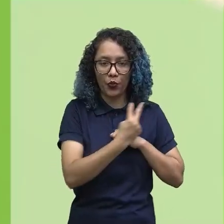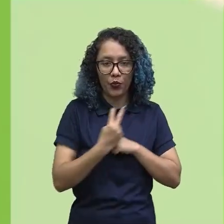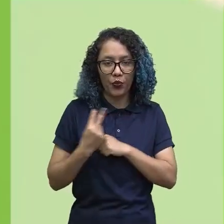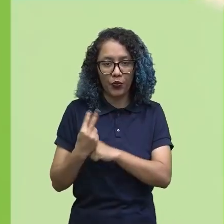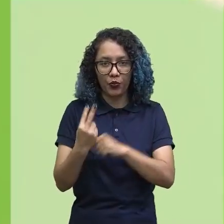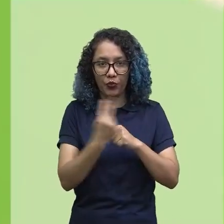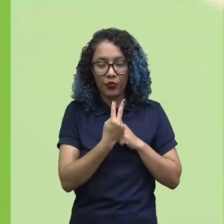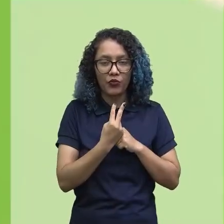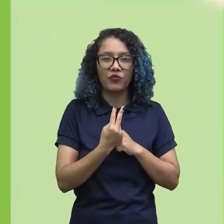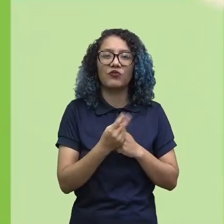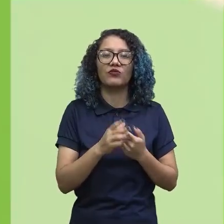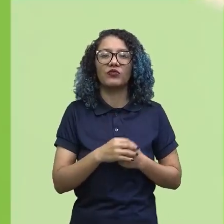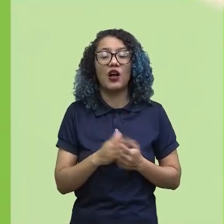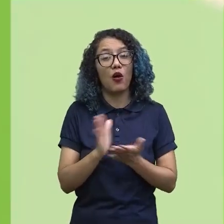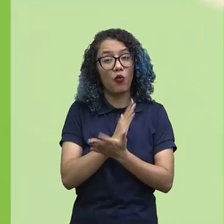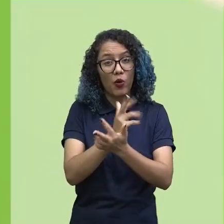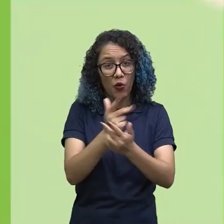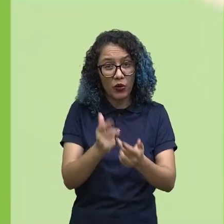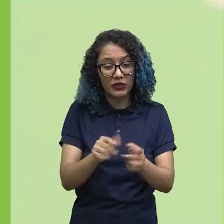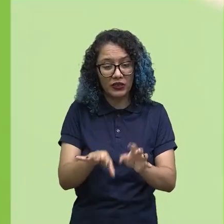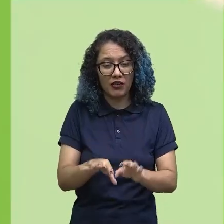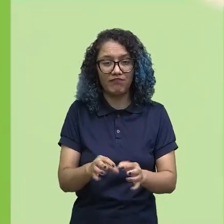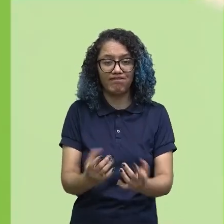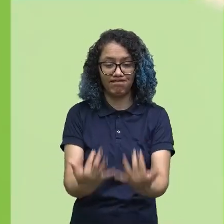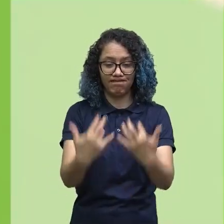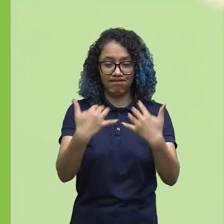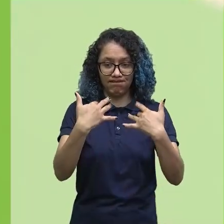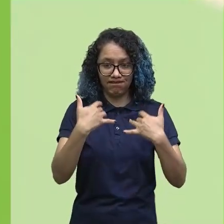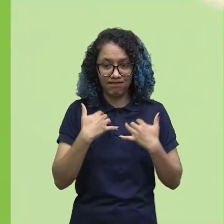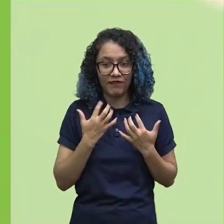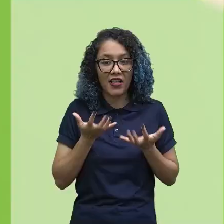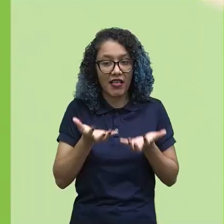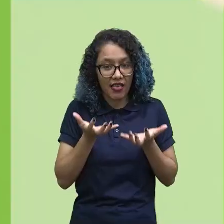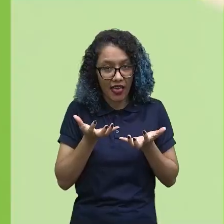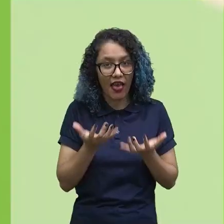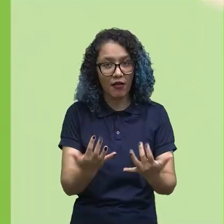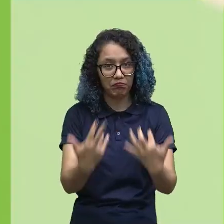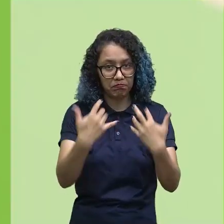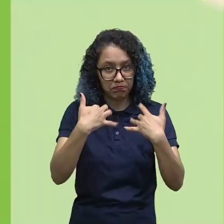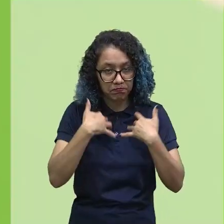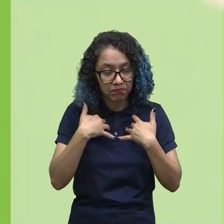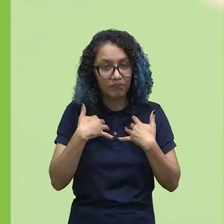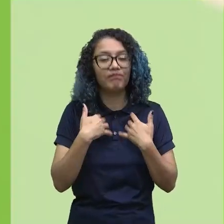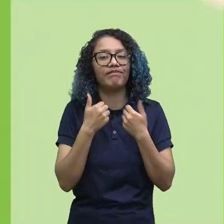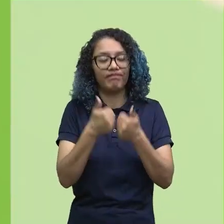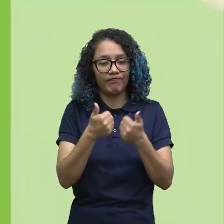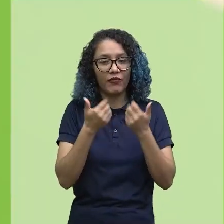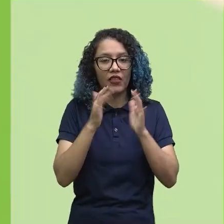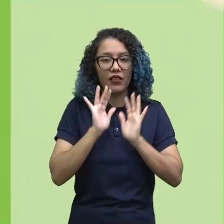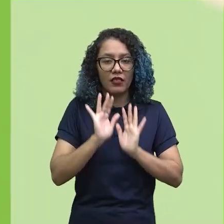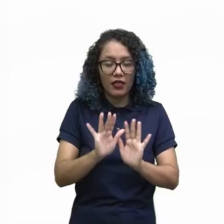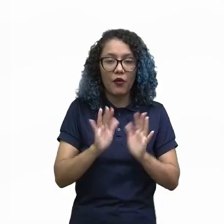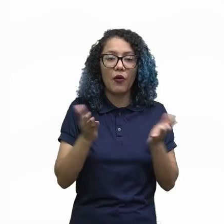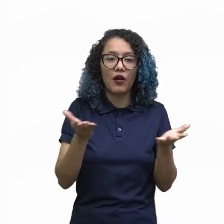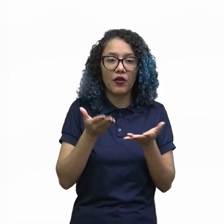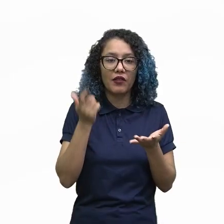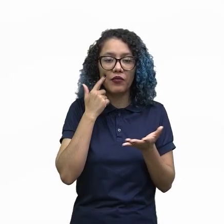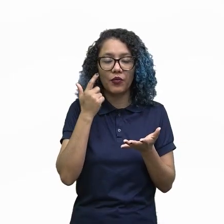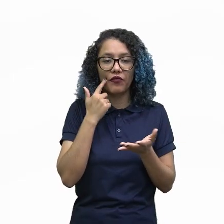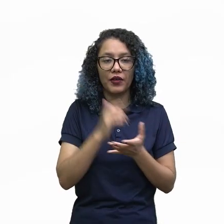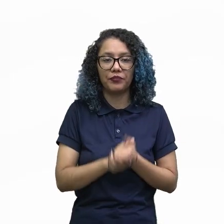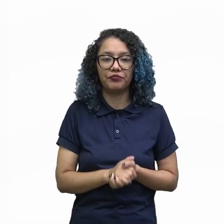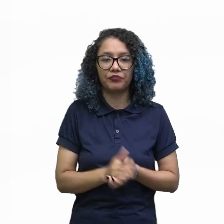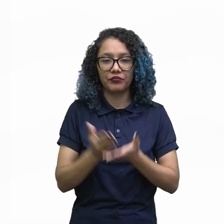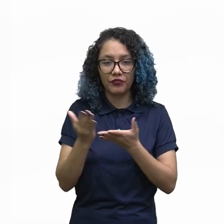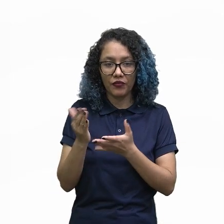diferentes invasores, né? Que podem querer ali adentrar o nosso corpo, tá certo? Então, a gente vai relembrar aí junto com vocês que ele